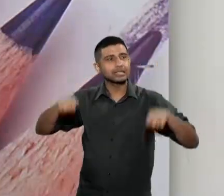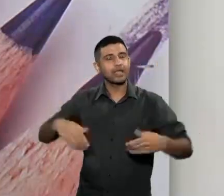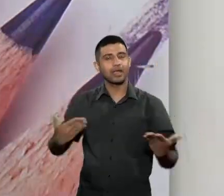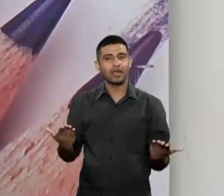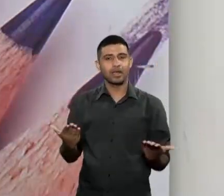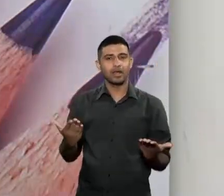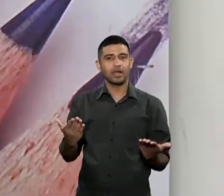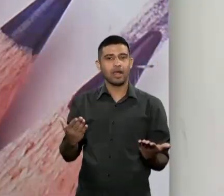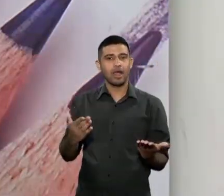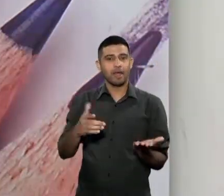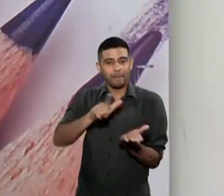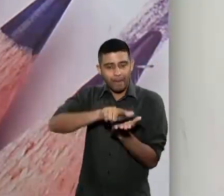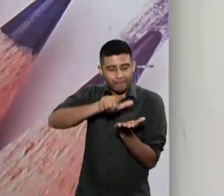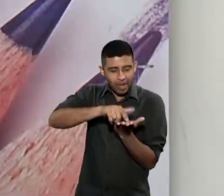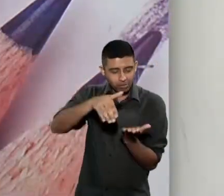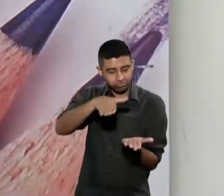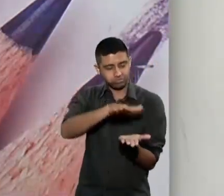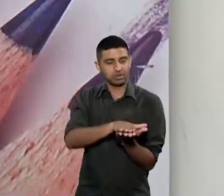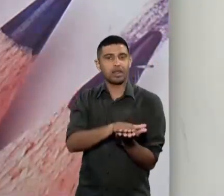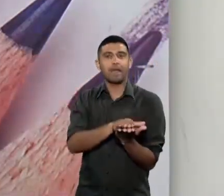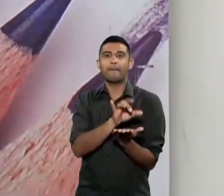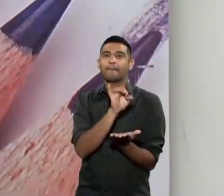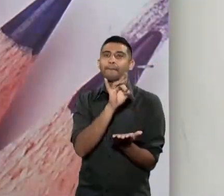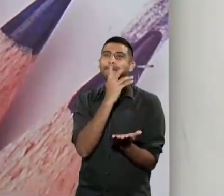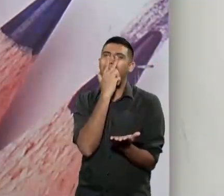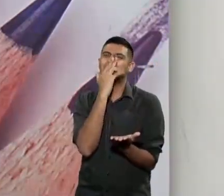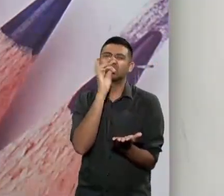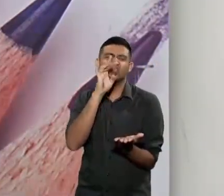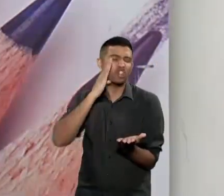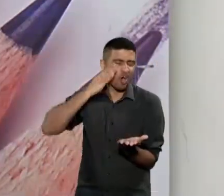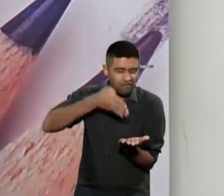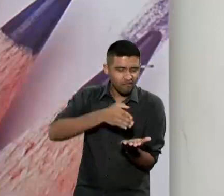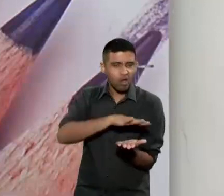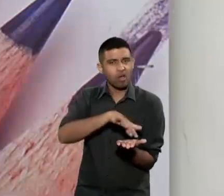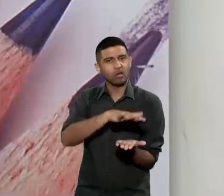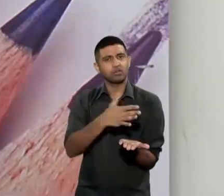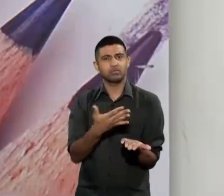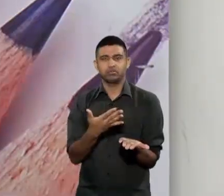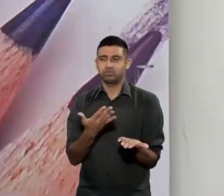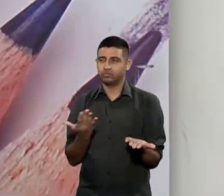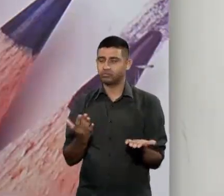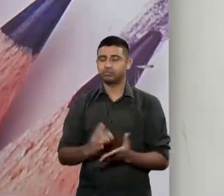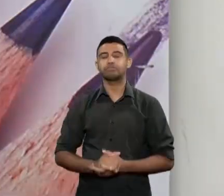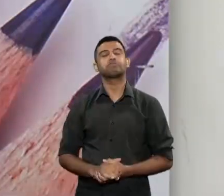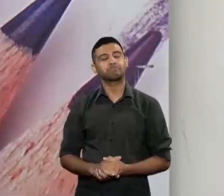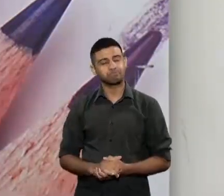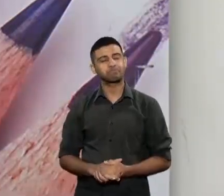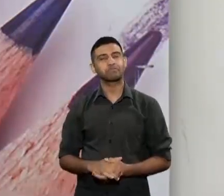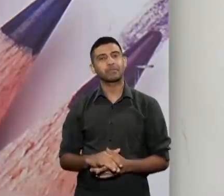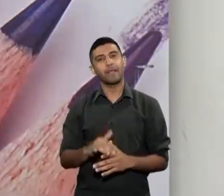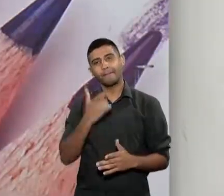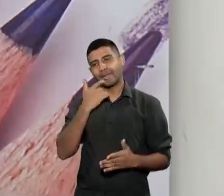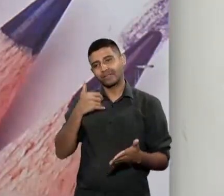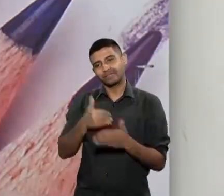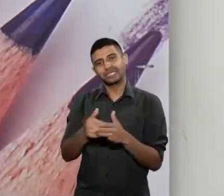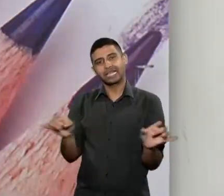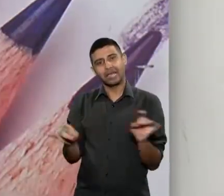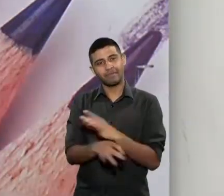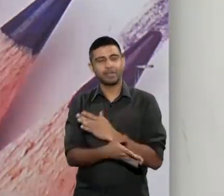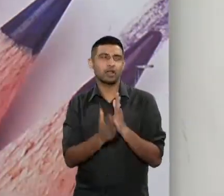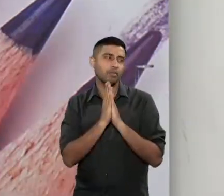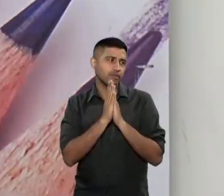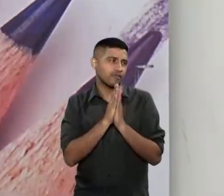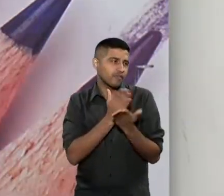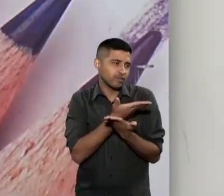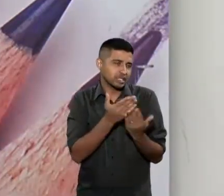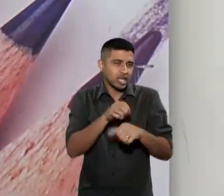a sensação de que no papel é até melhor, porque tá com você o tempo todo. Você nem lembra que precisa pegar um negócio pra colocar. Gente, finalzinho do programa, queria que